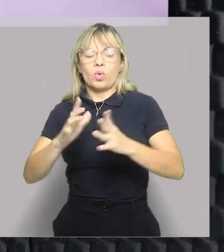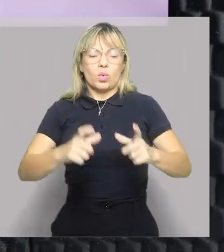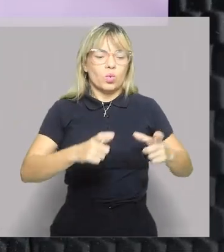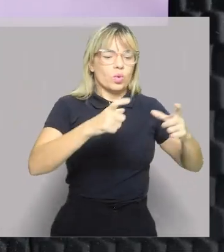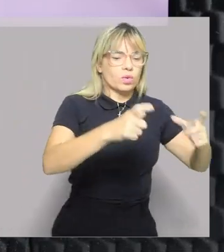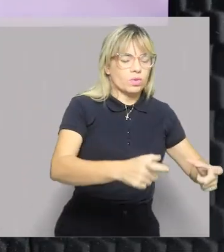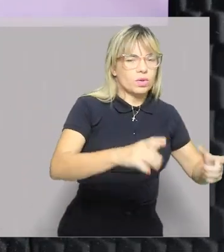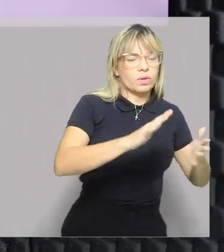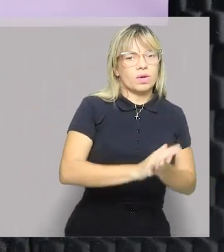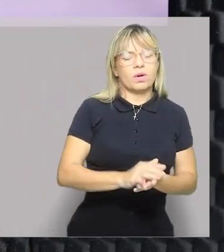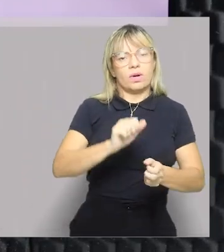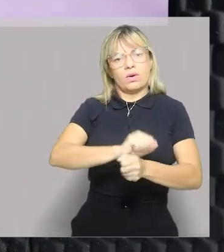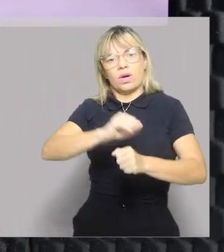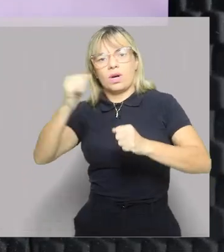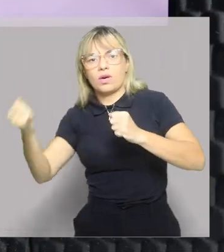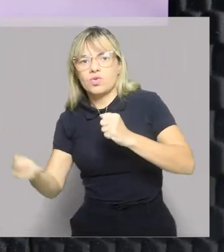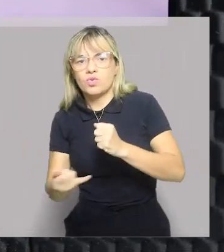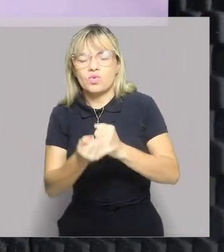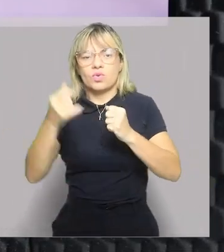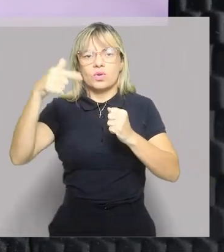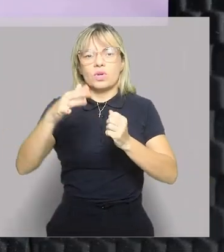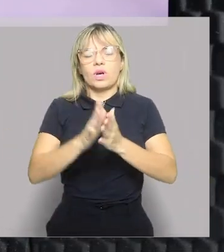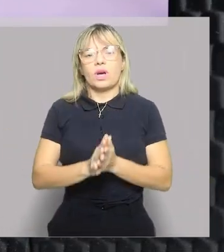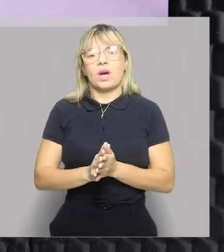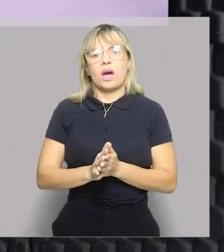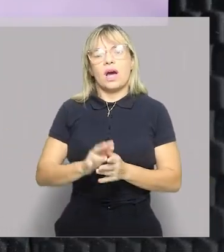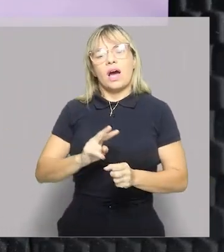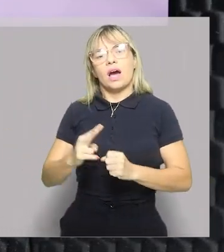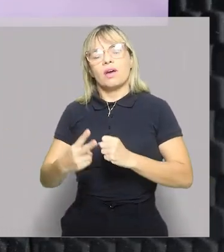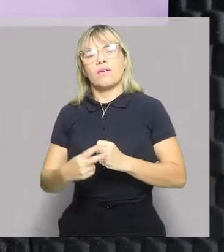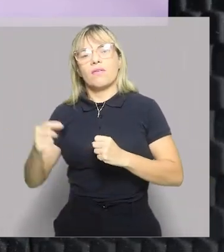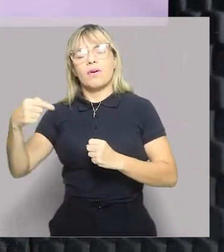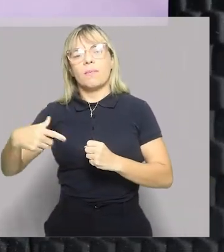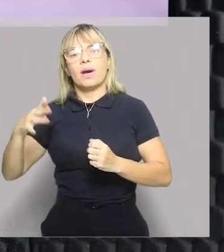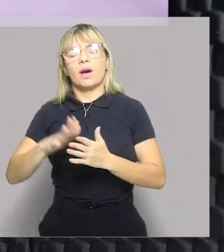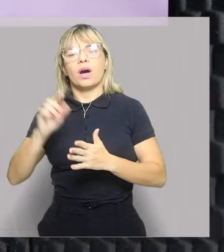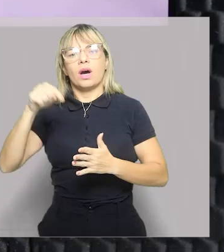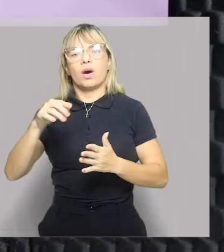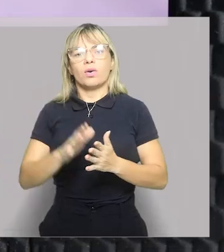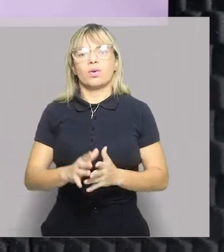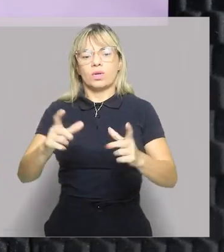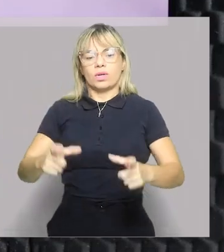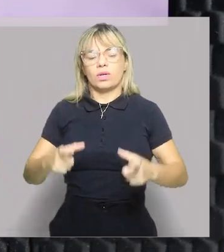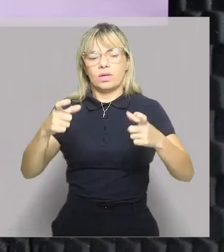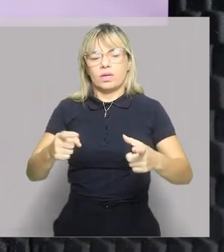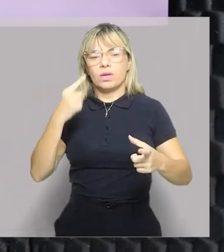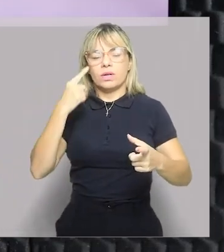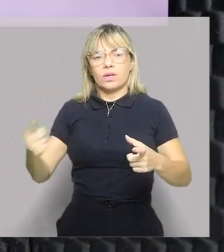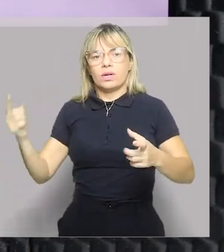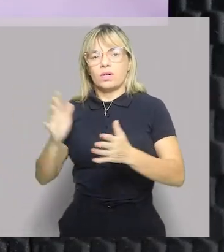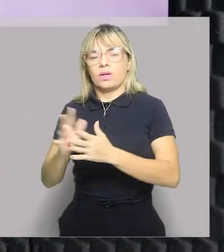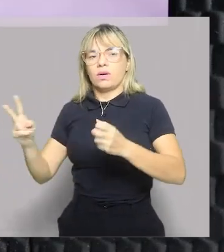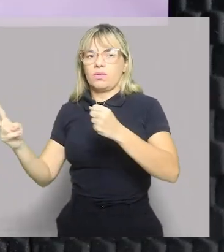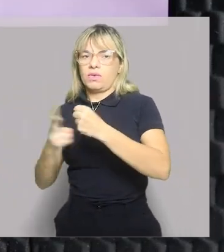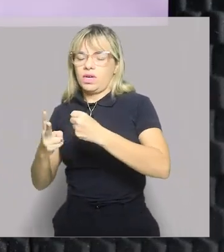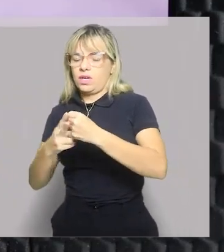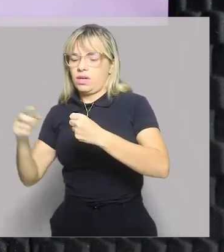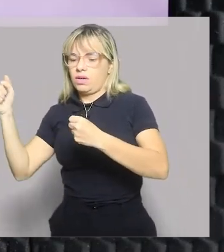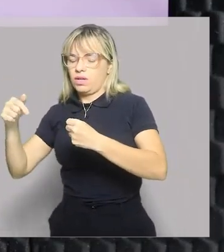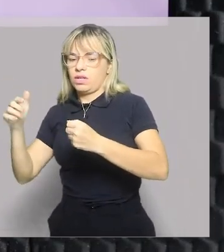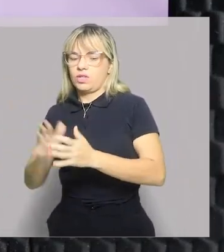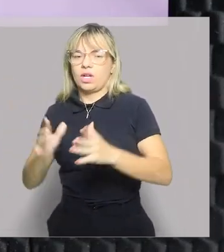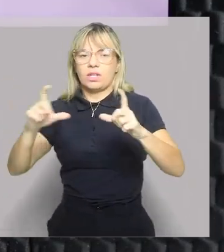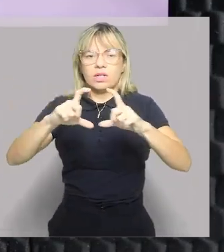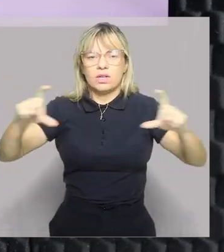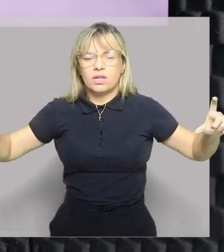é um adjunto adverbial de lugar. Isso faz com que esse verbo, o estar, nessa frase, não seja um verbo de